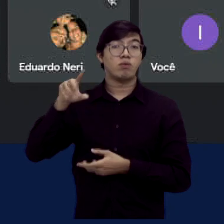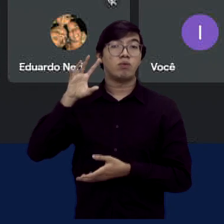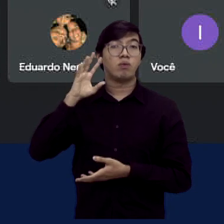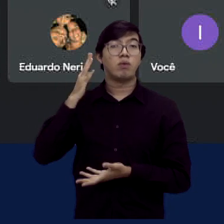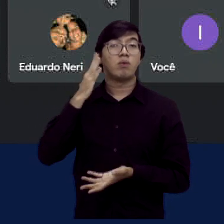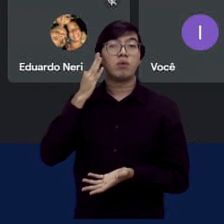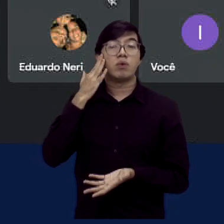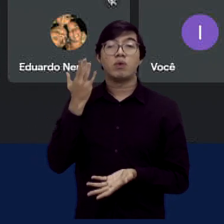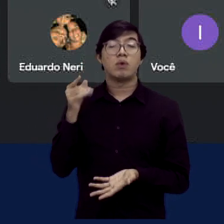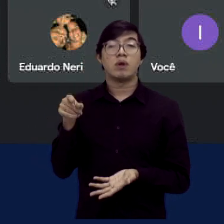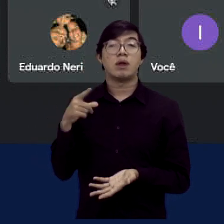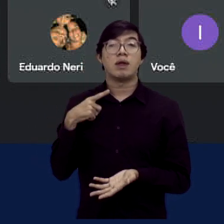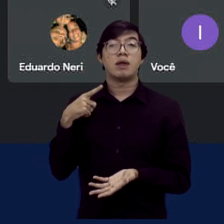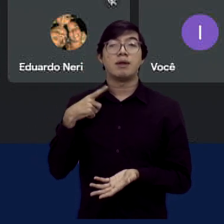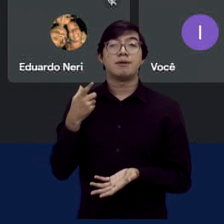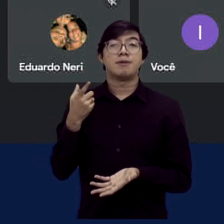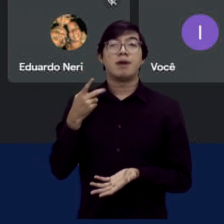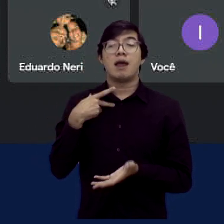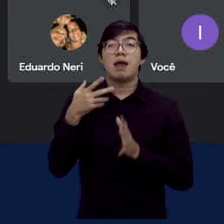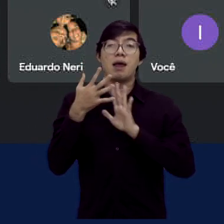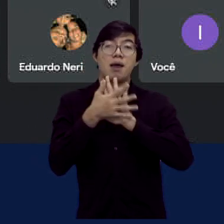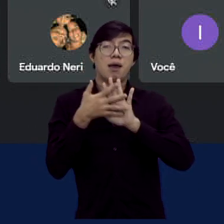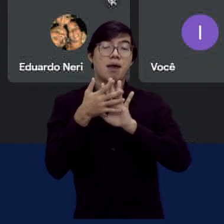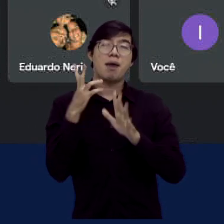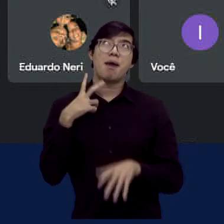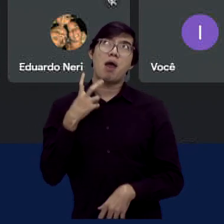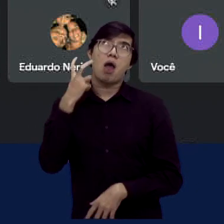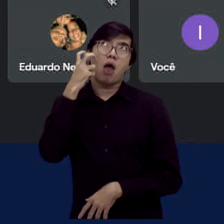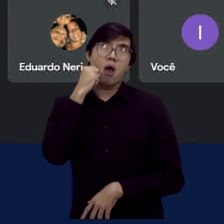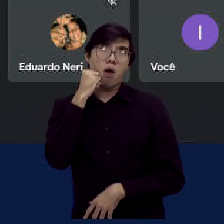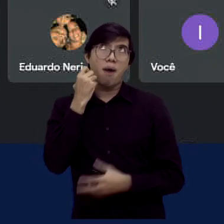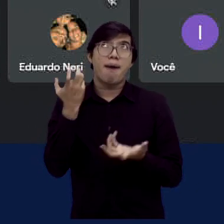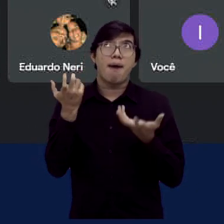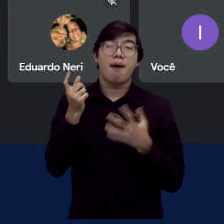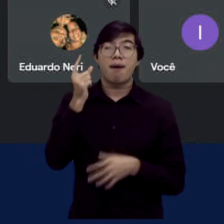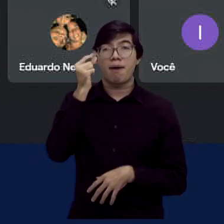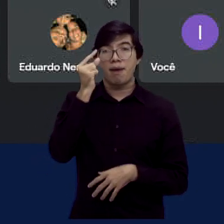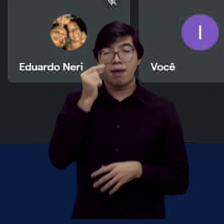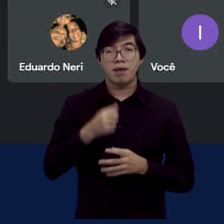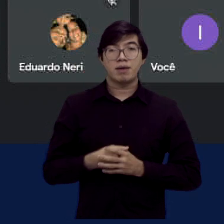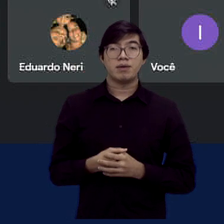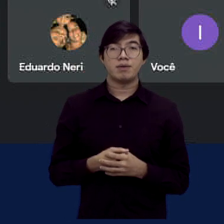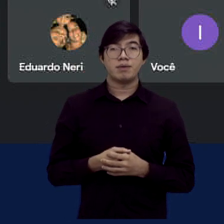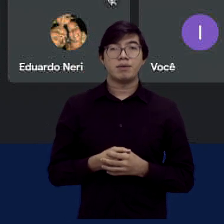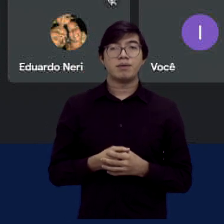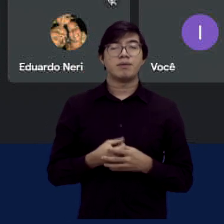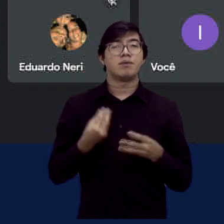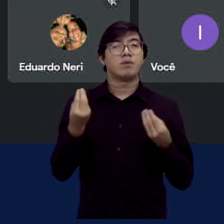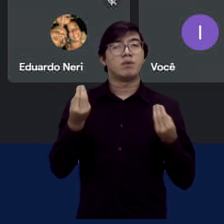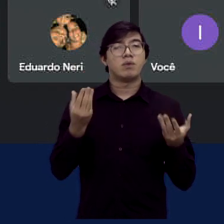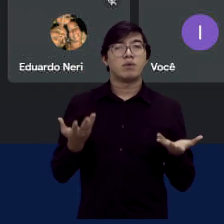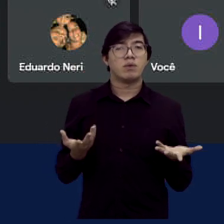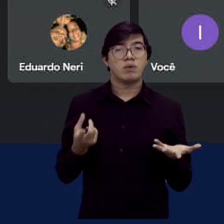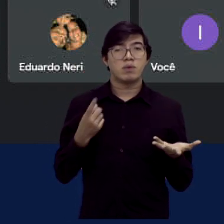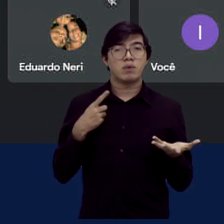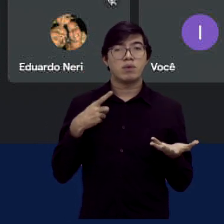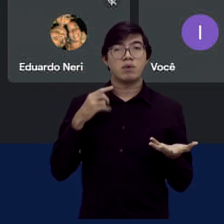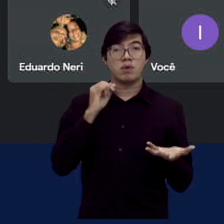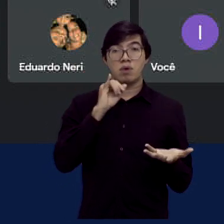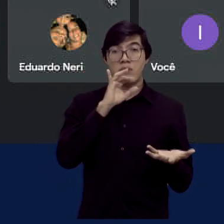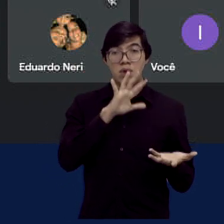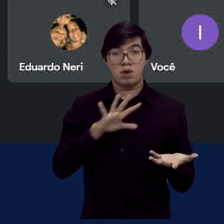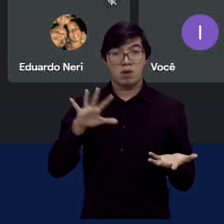dormir. Então, inclusive como essa imagem, junto com esse texto, se corresponde às